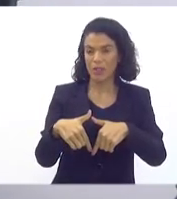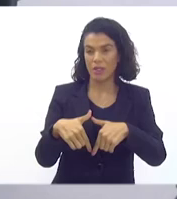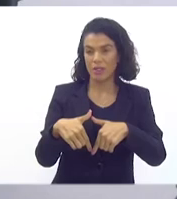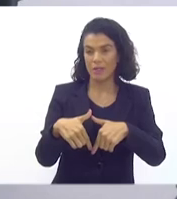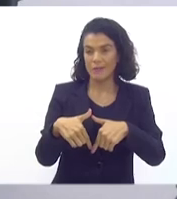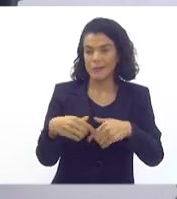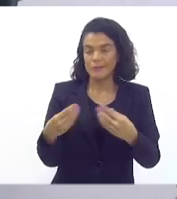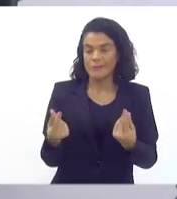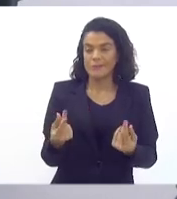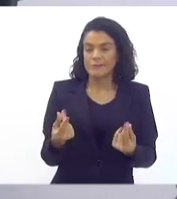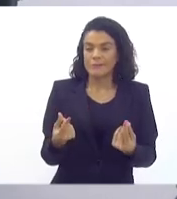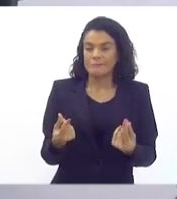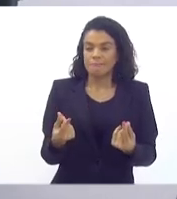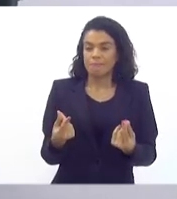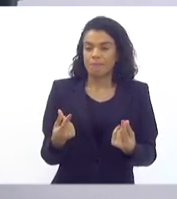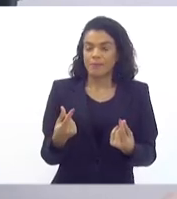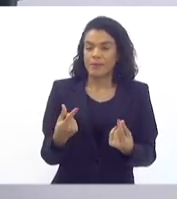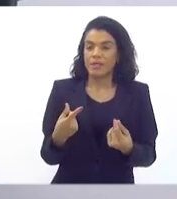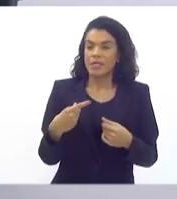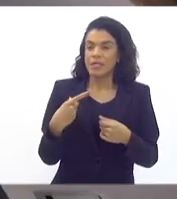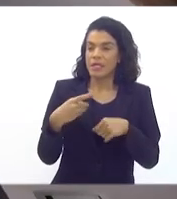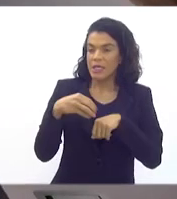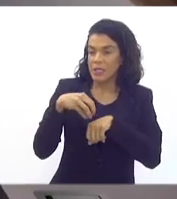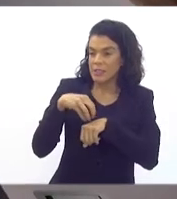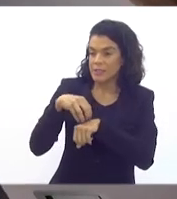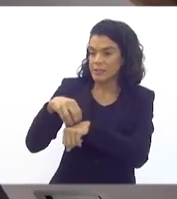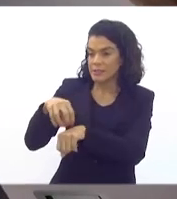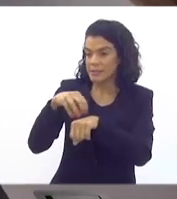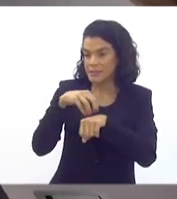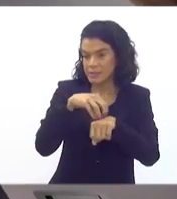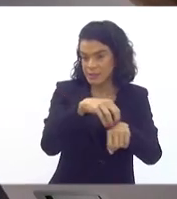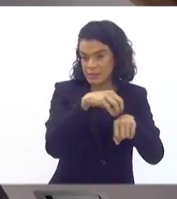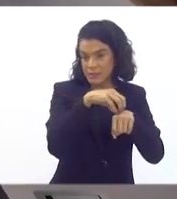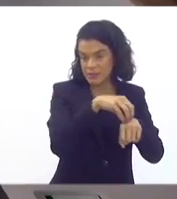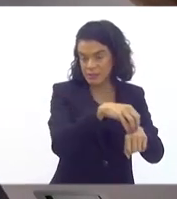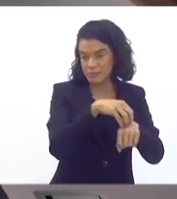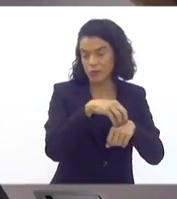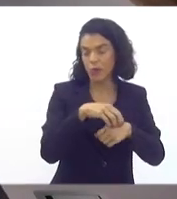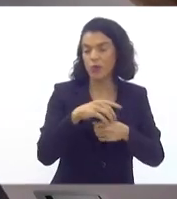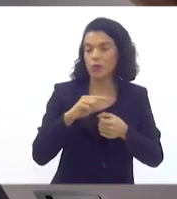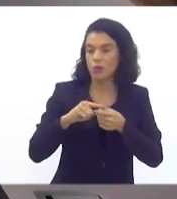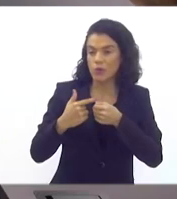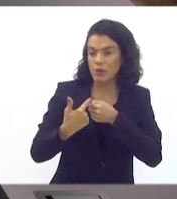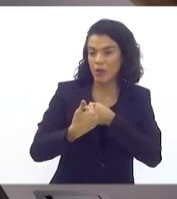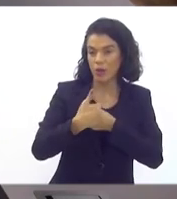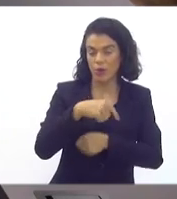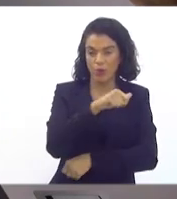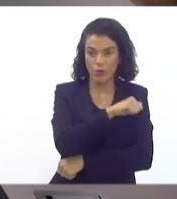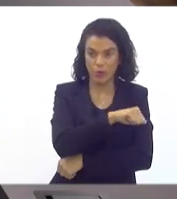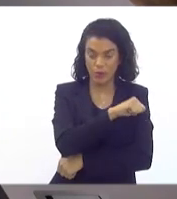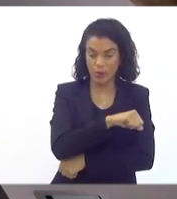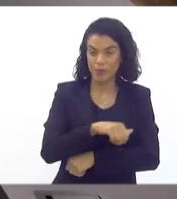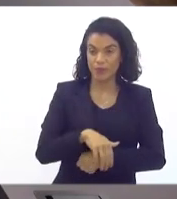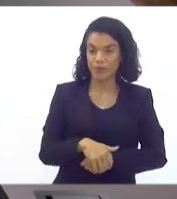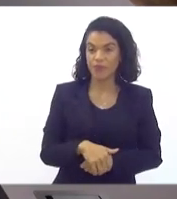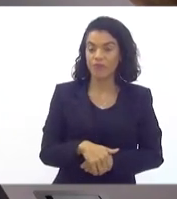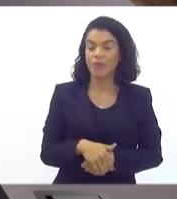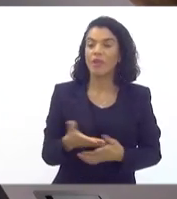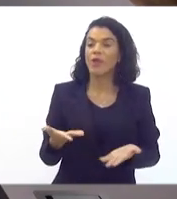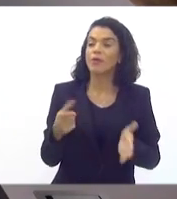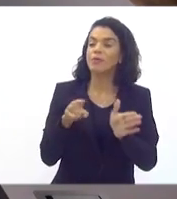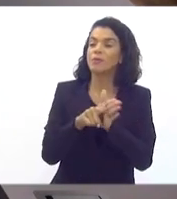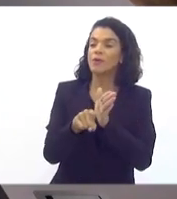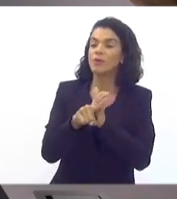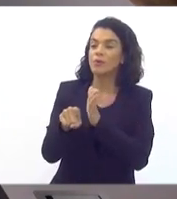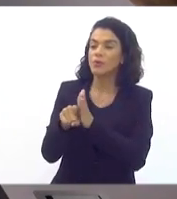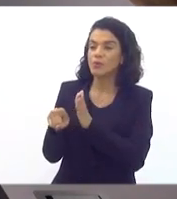de distribuição no norte Fluminense no interior do Estado do Rio de Janeiro e aí aqui o questionamento